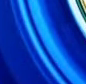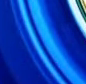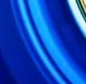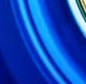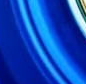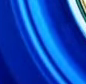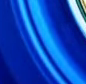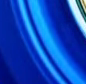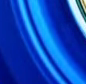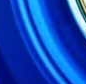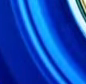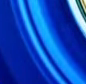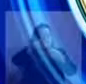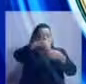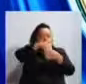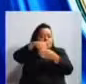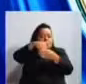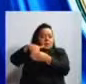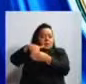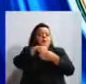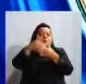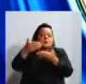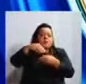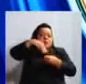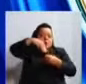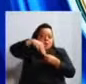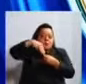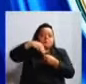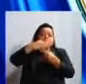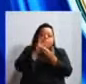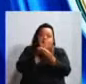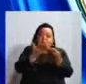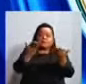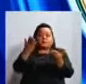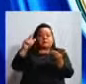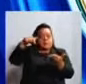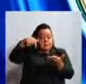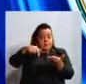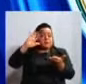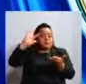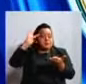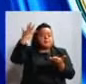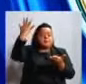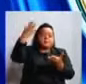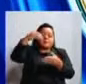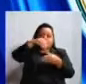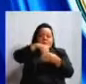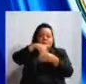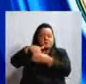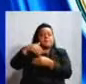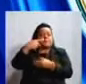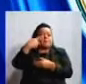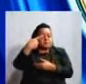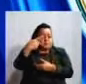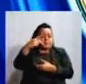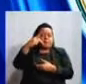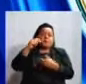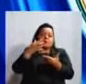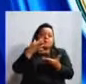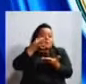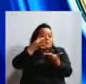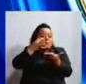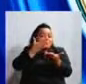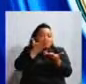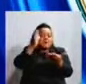das eleições municipais. Aqui você decide o seu voto. Estamos ao vivo para todo o estado de